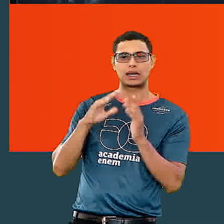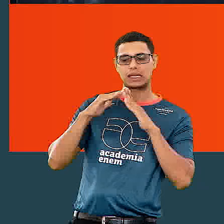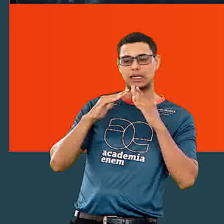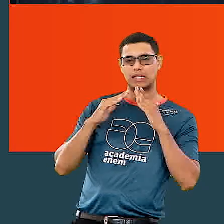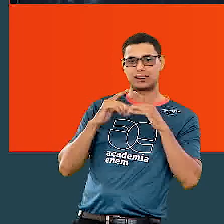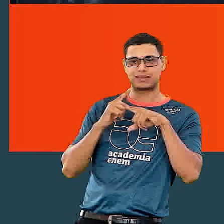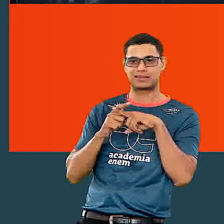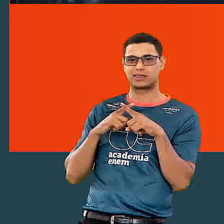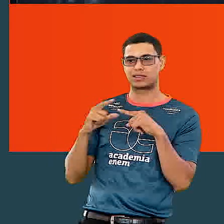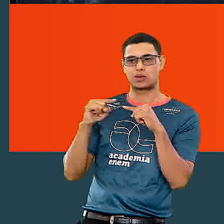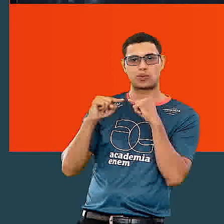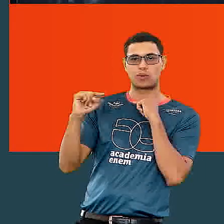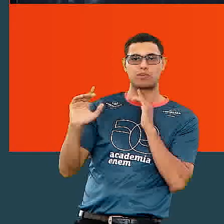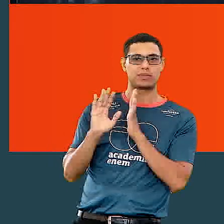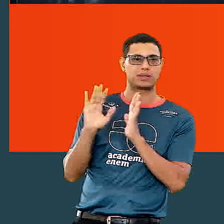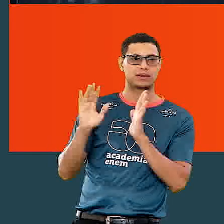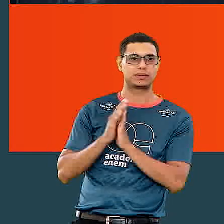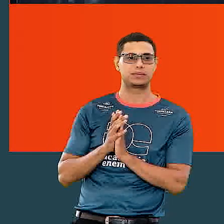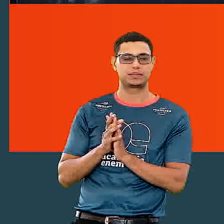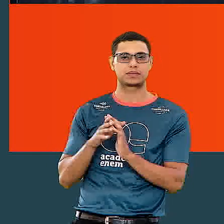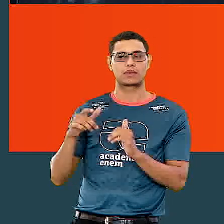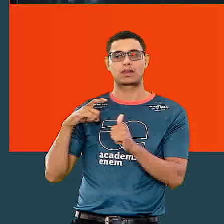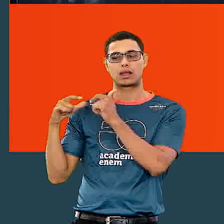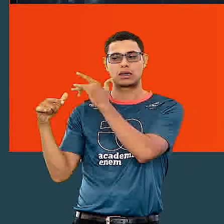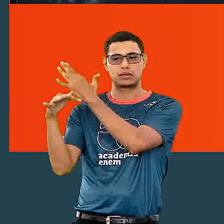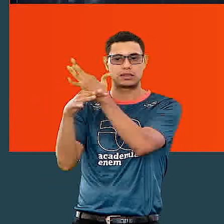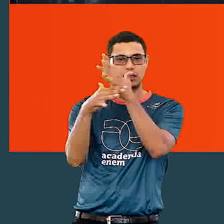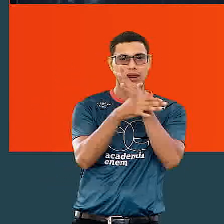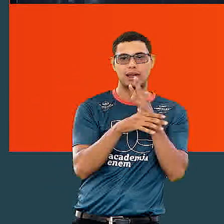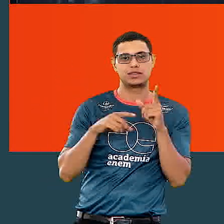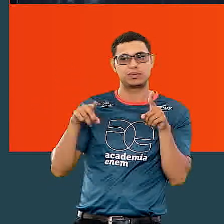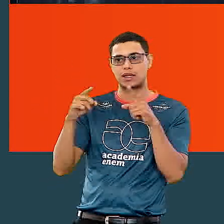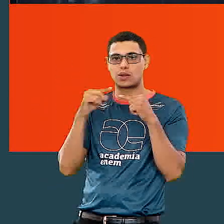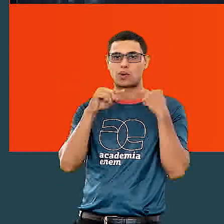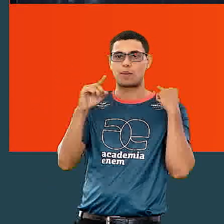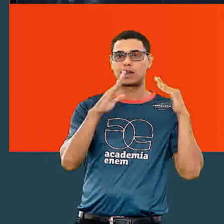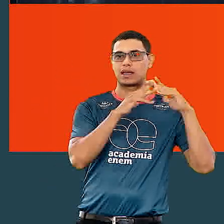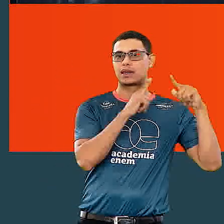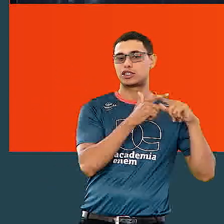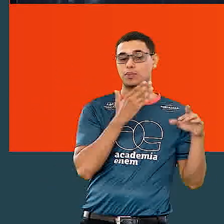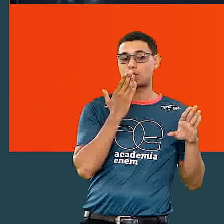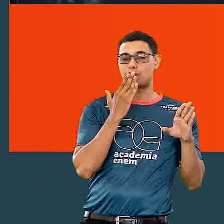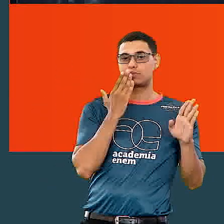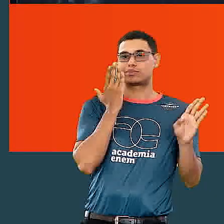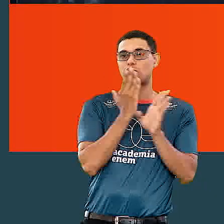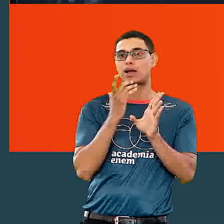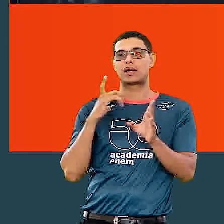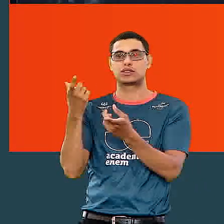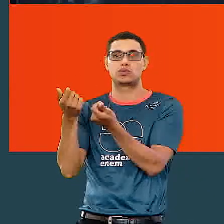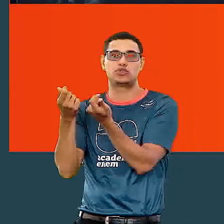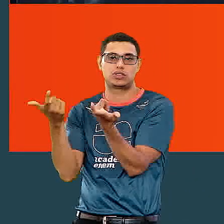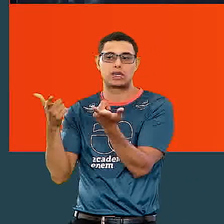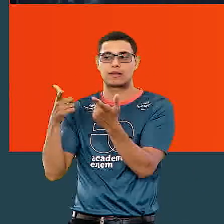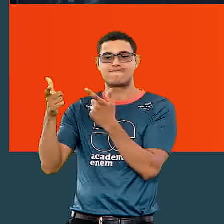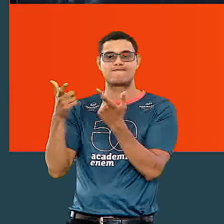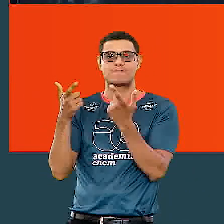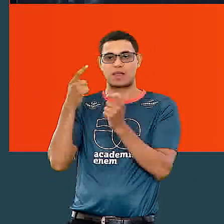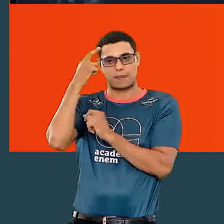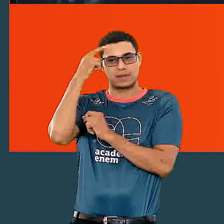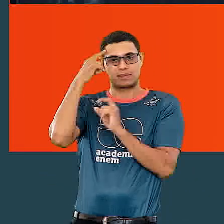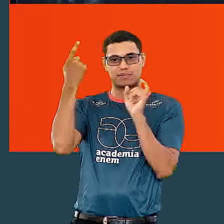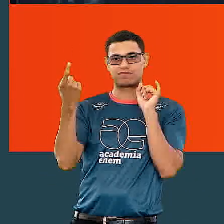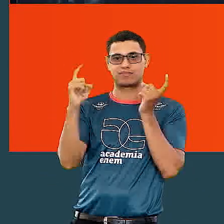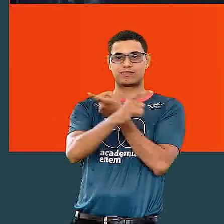e estados que estão aqui. Elas são muito fã de lucro. Elas são fã de lucro demais. Então, não pode